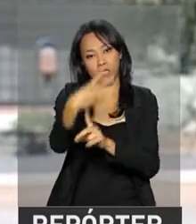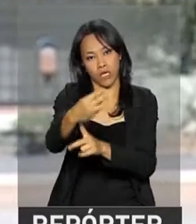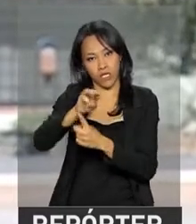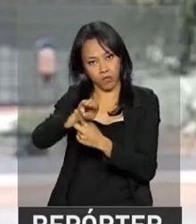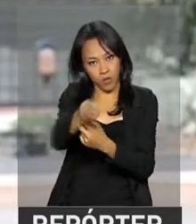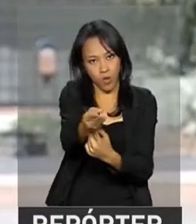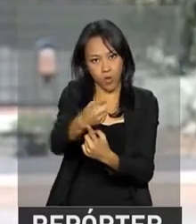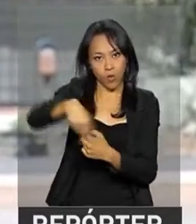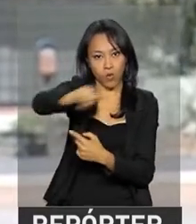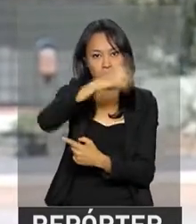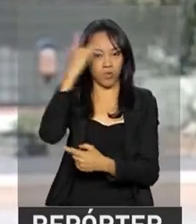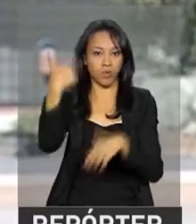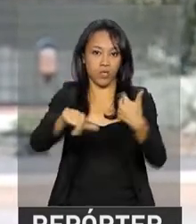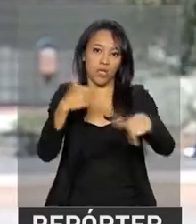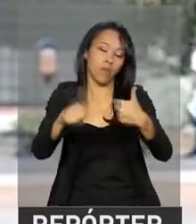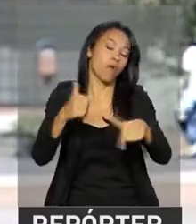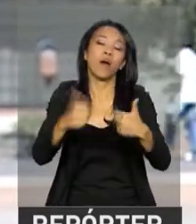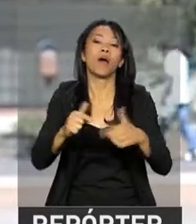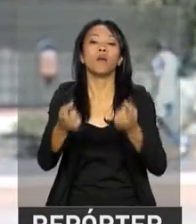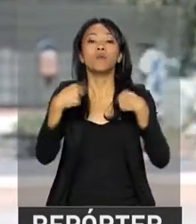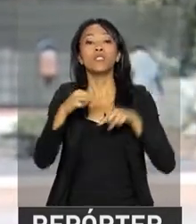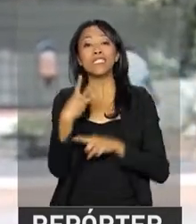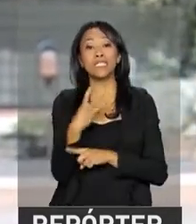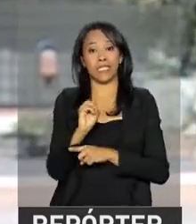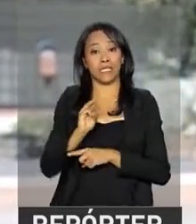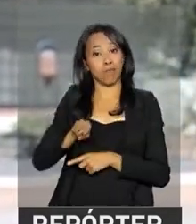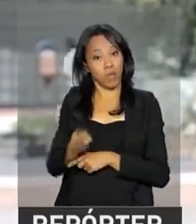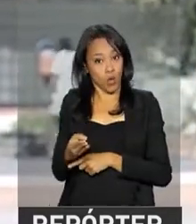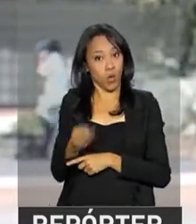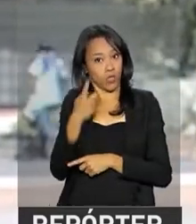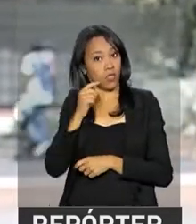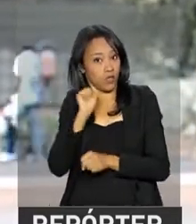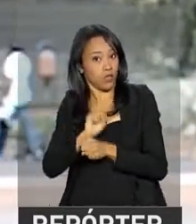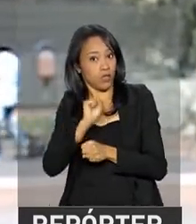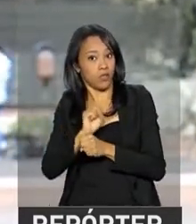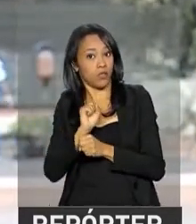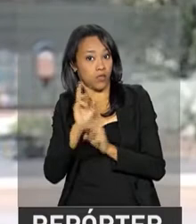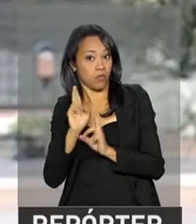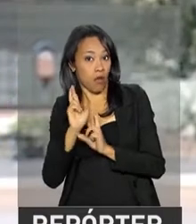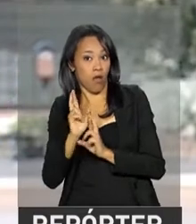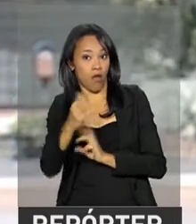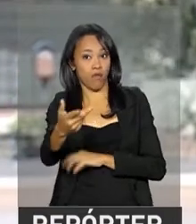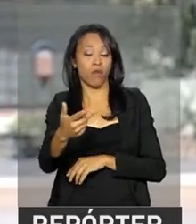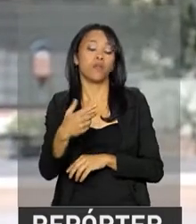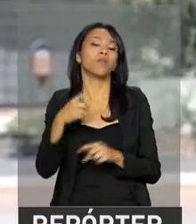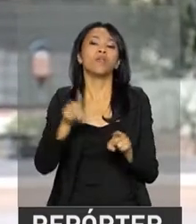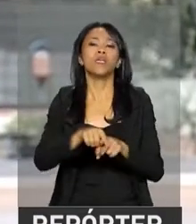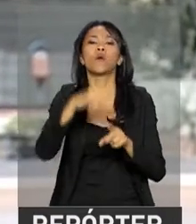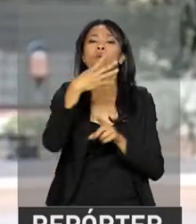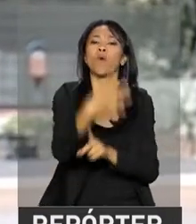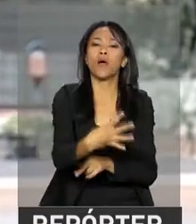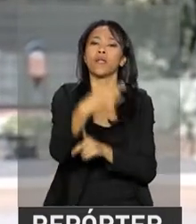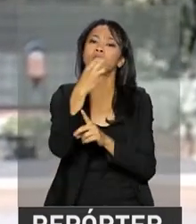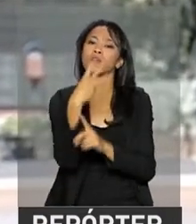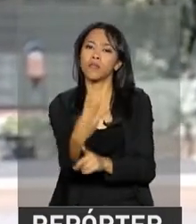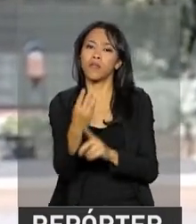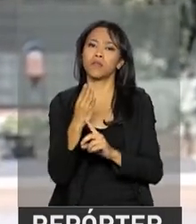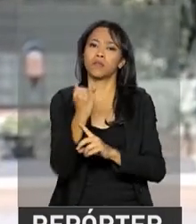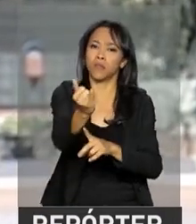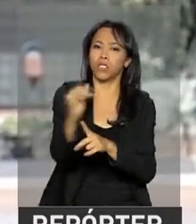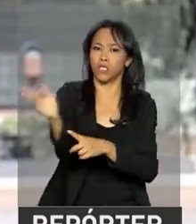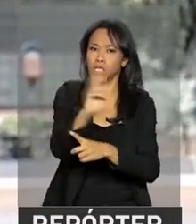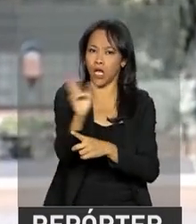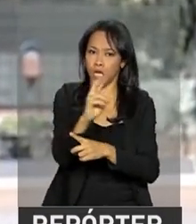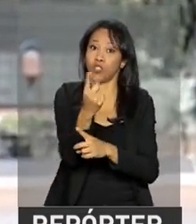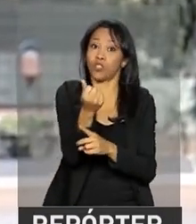trabalhadores de 30 milhões previstos e um desembolso de 43 bilhões de reais para